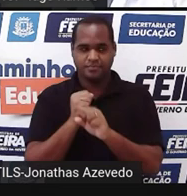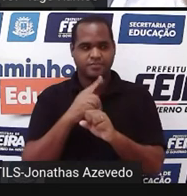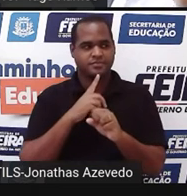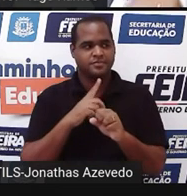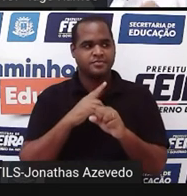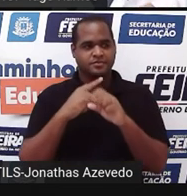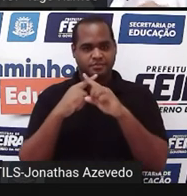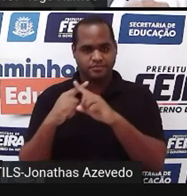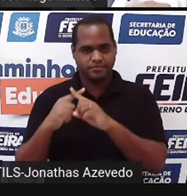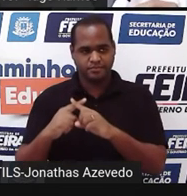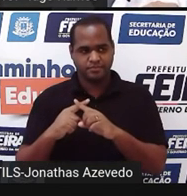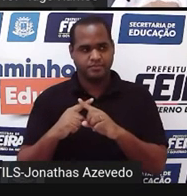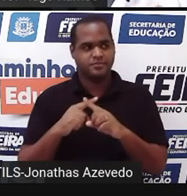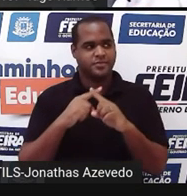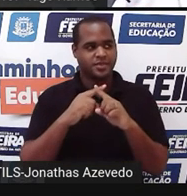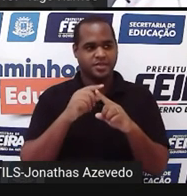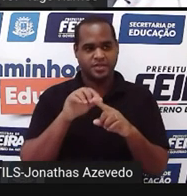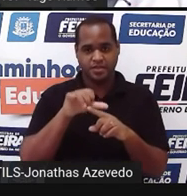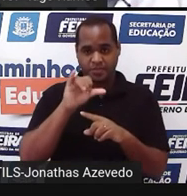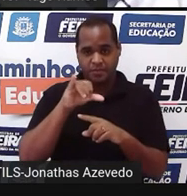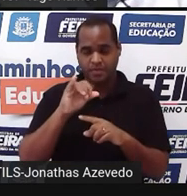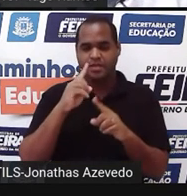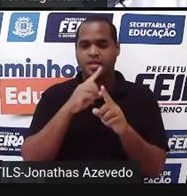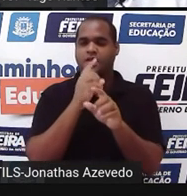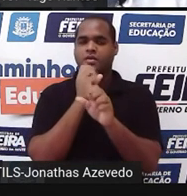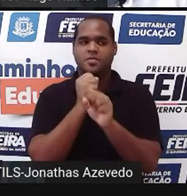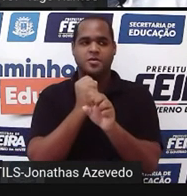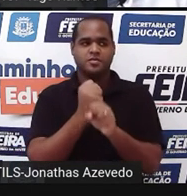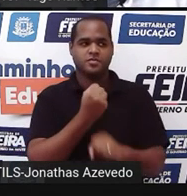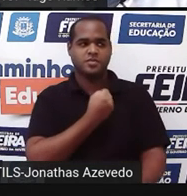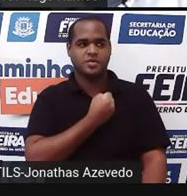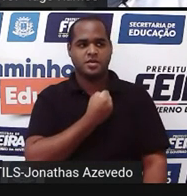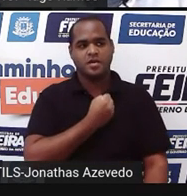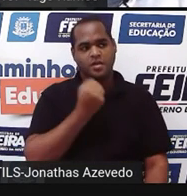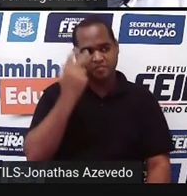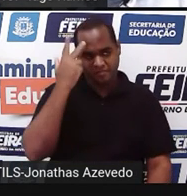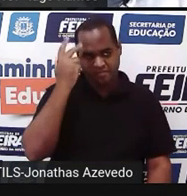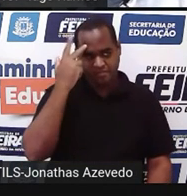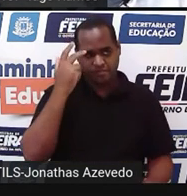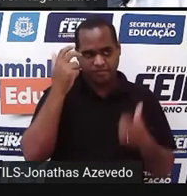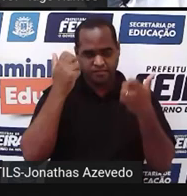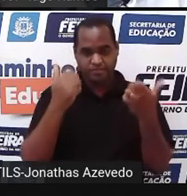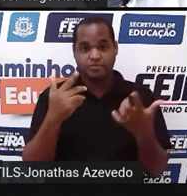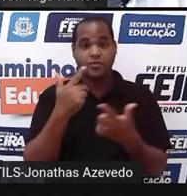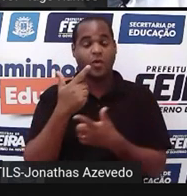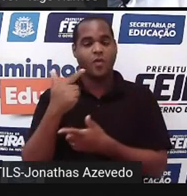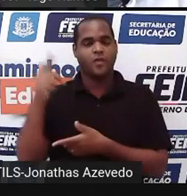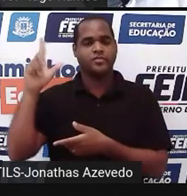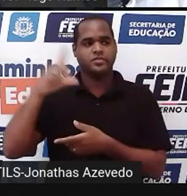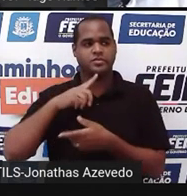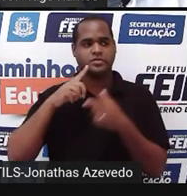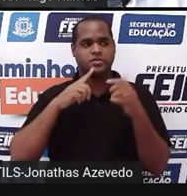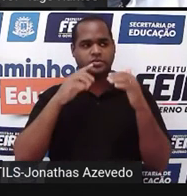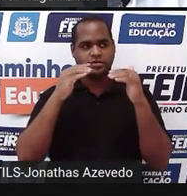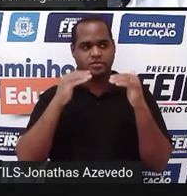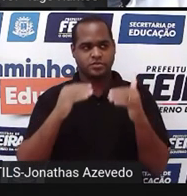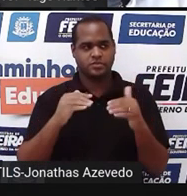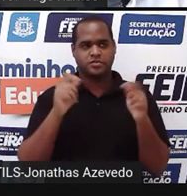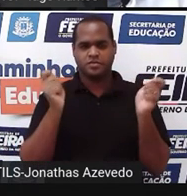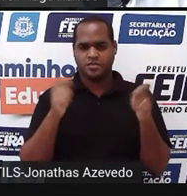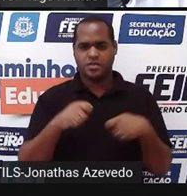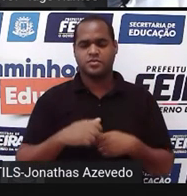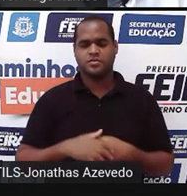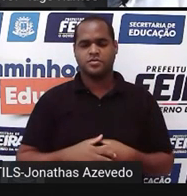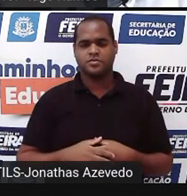X com X e Y com y número com número certo então escrevendo a outra equação ali embaixo